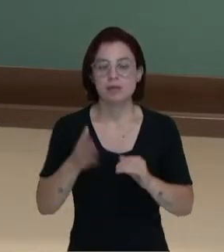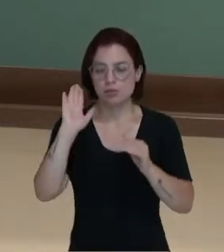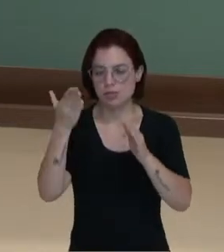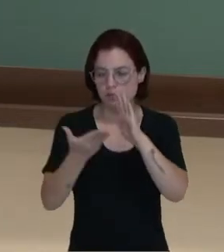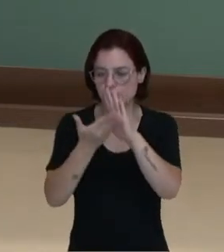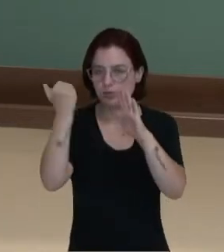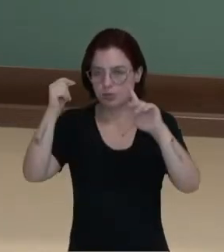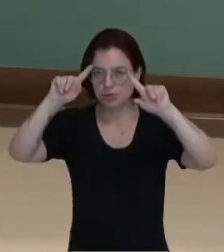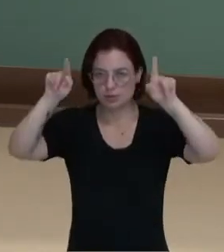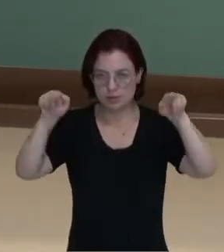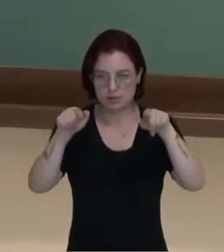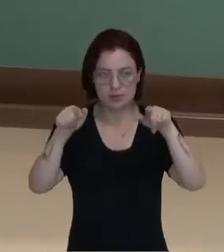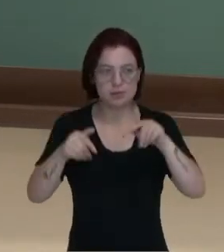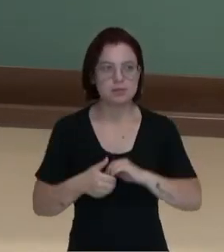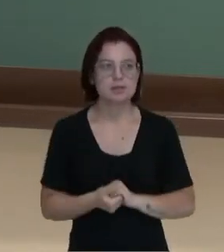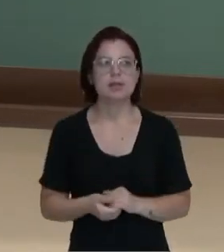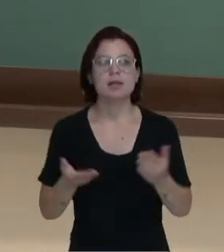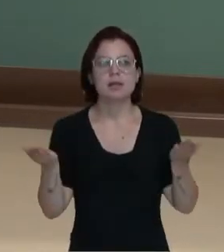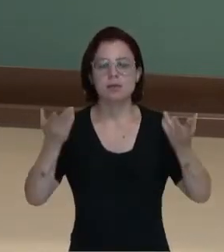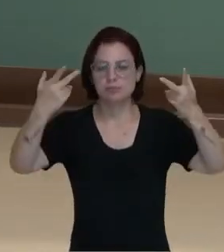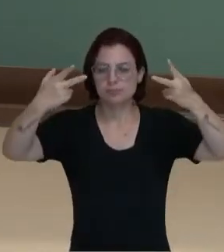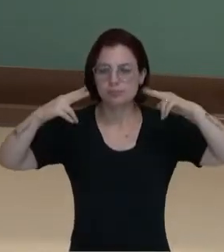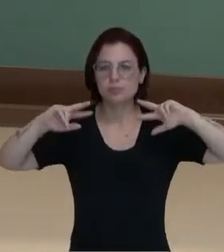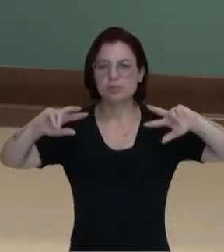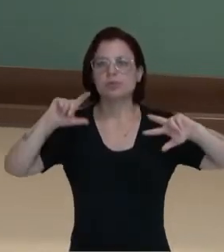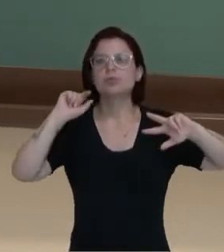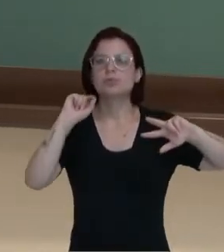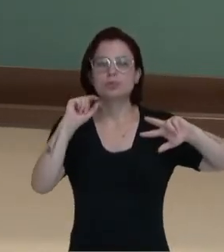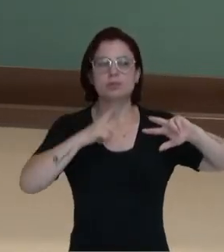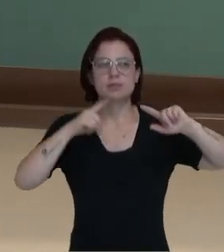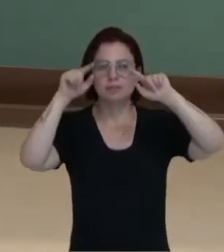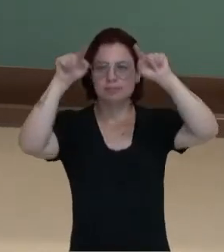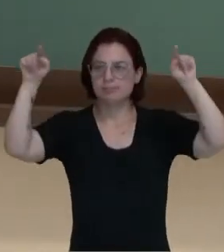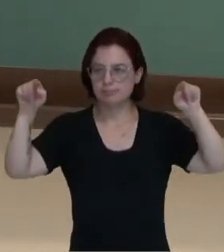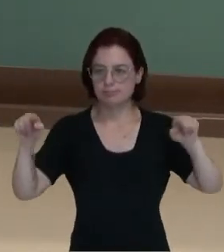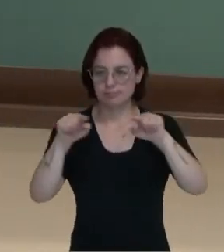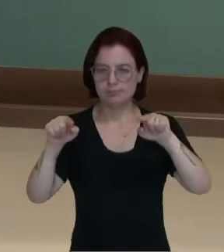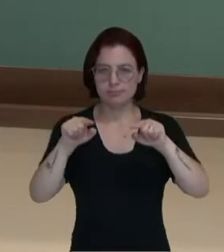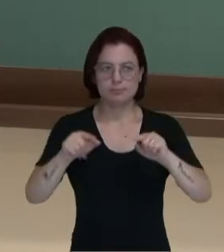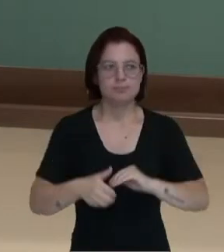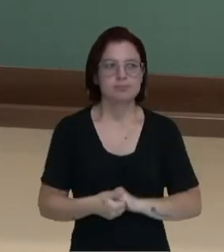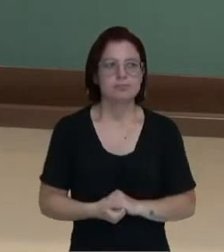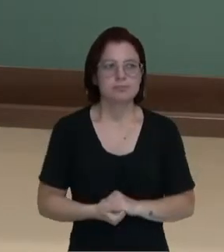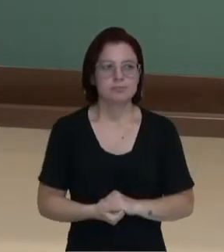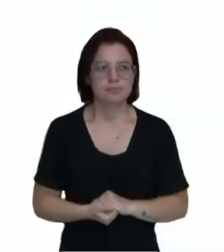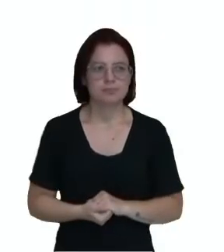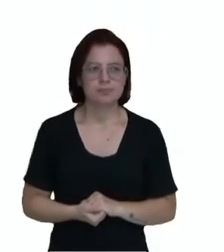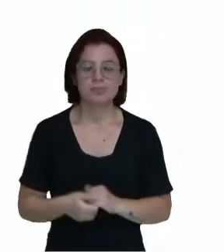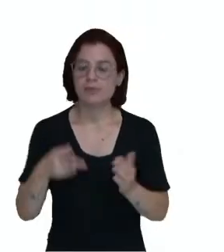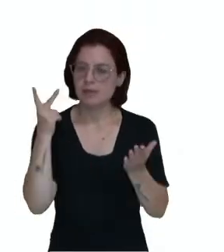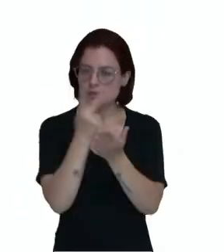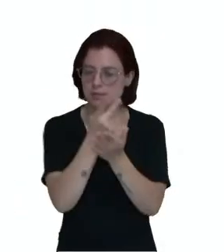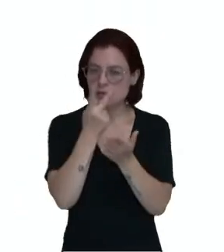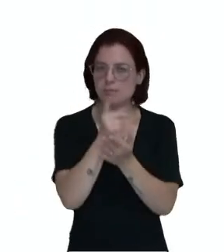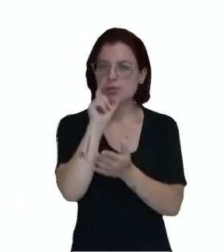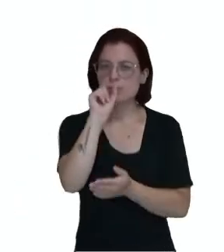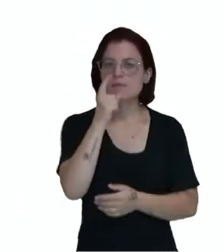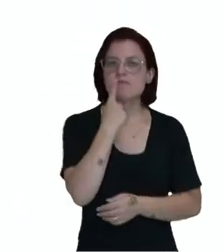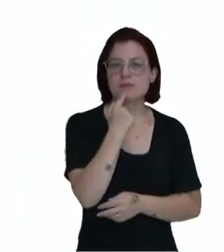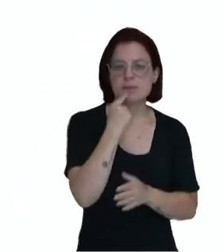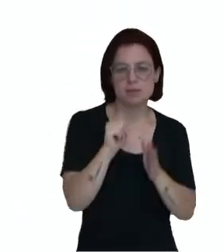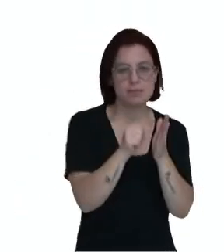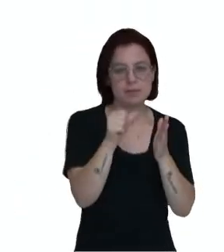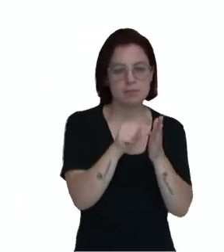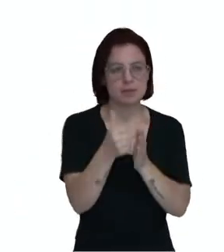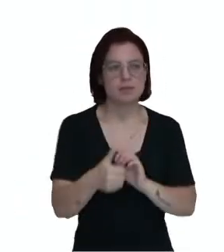Bom, fazendo isso eu consigo eliminar os parênteses. Eu fico com 2 vezes, abre colchetes, 30 divididos por 5,